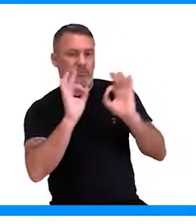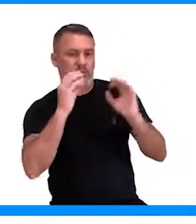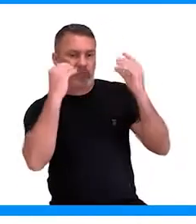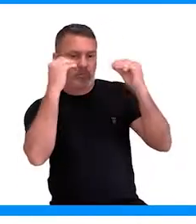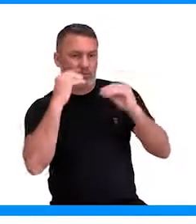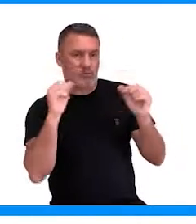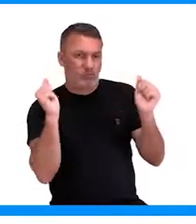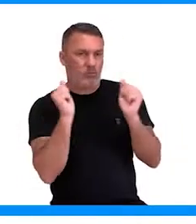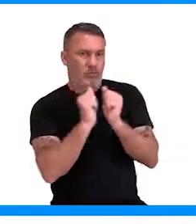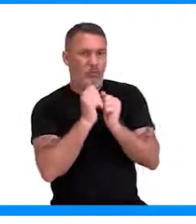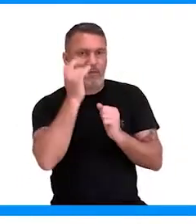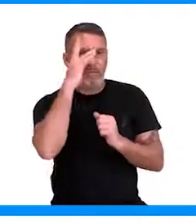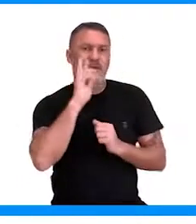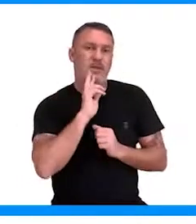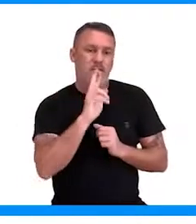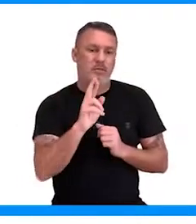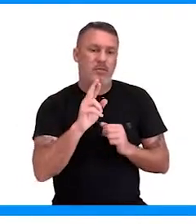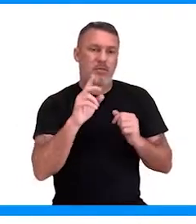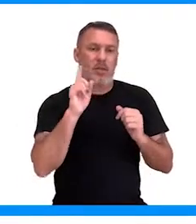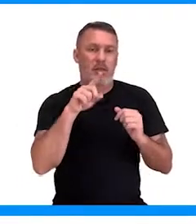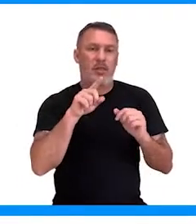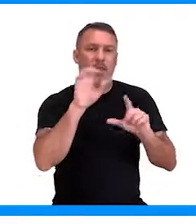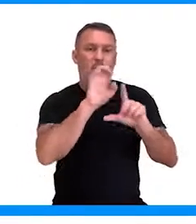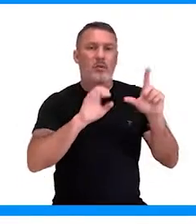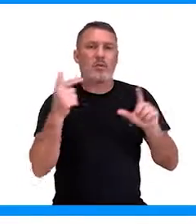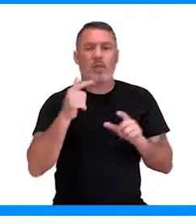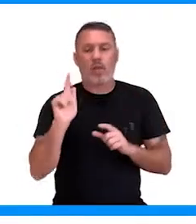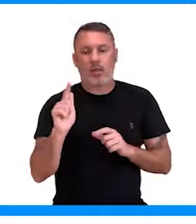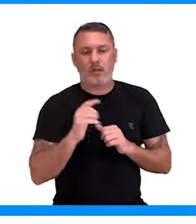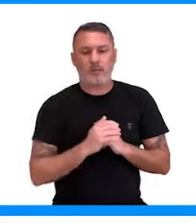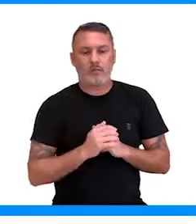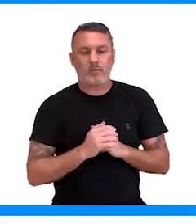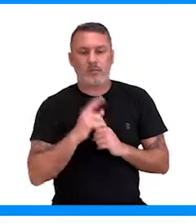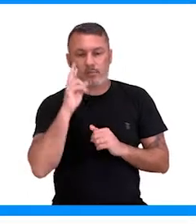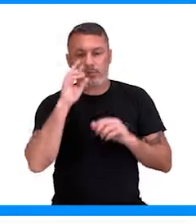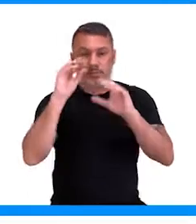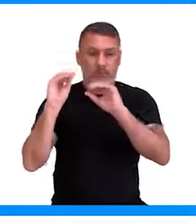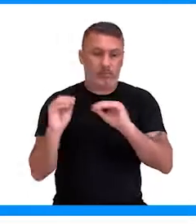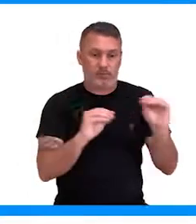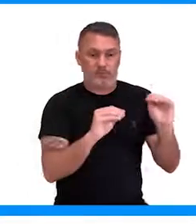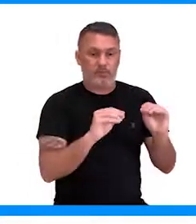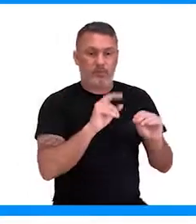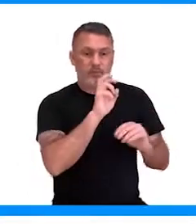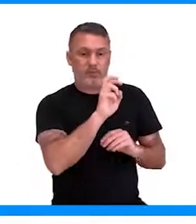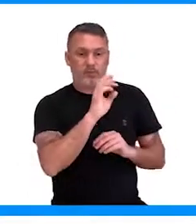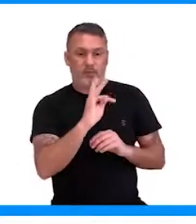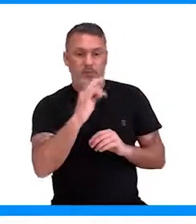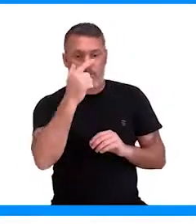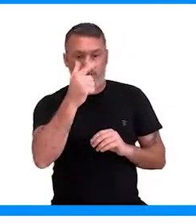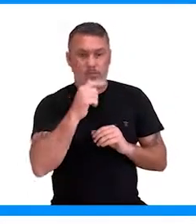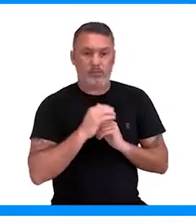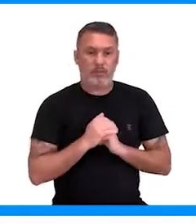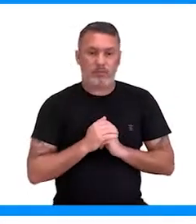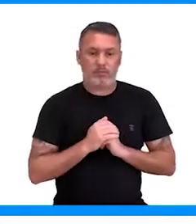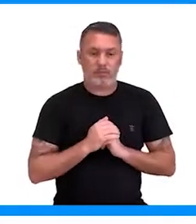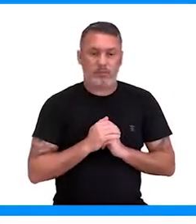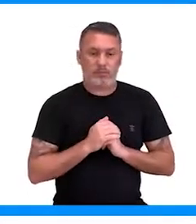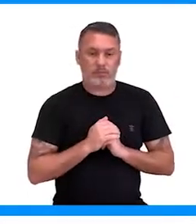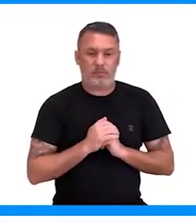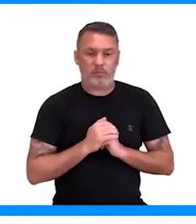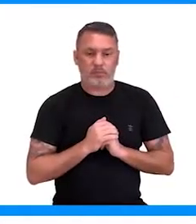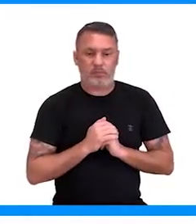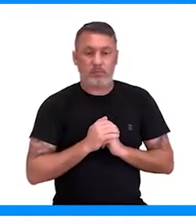todo mundo juntinho, né? Isso aqui ficar com cara de equação de segundo grau. Passo 5 para o outro lado. 5t ao